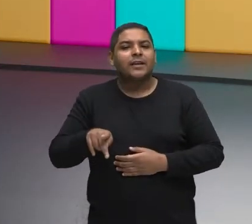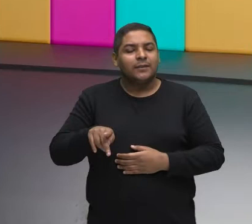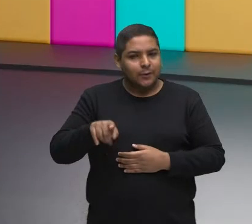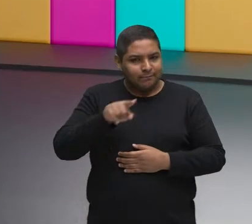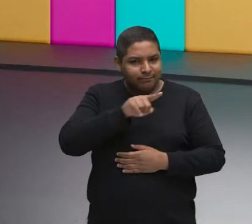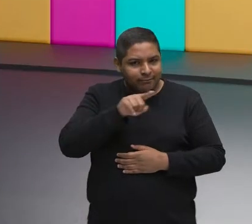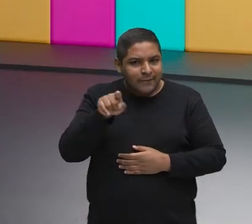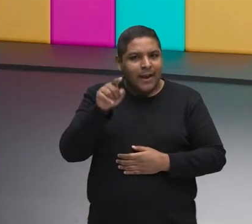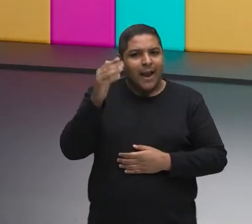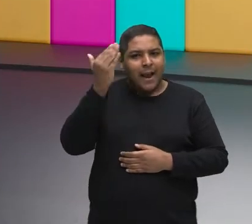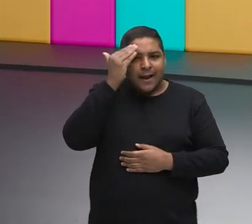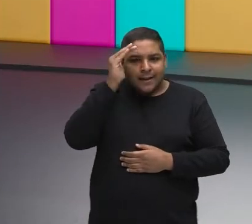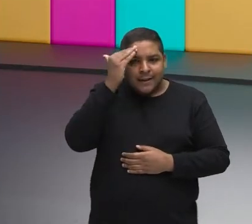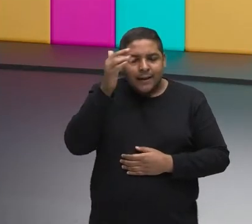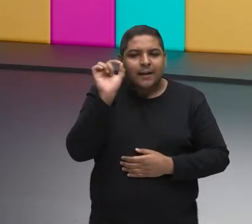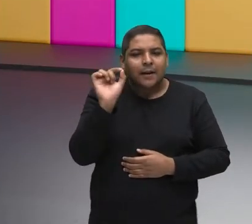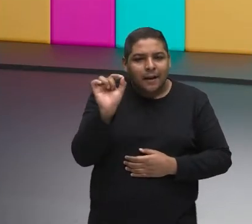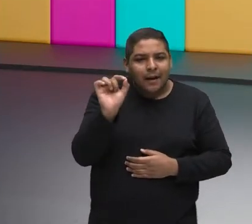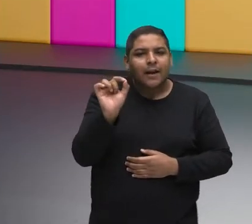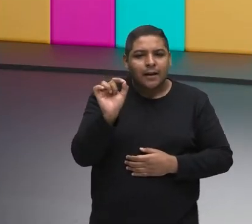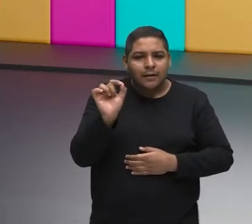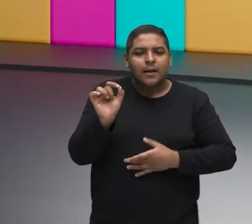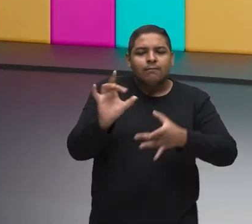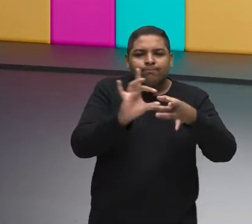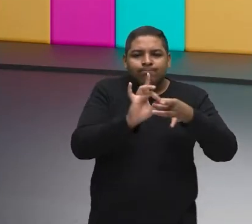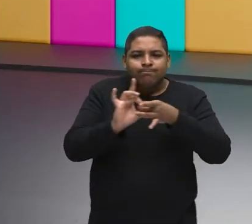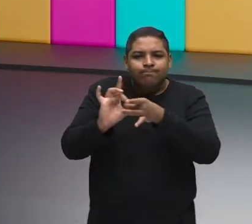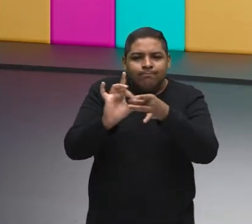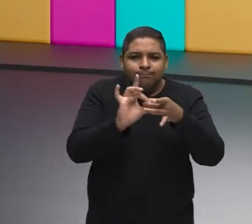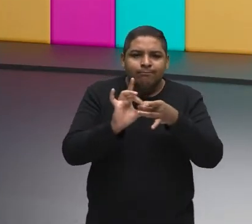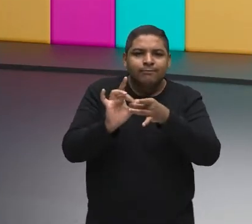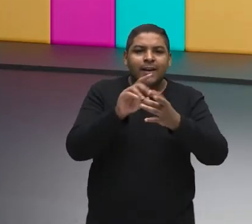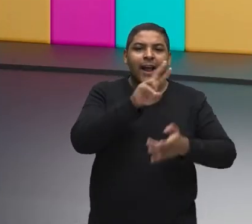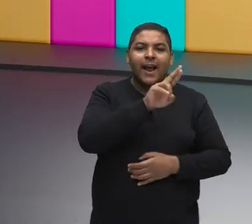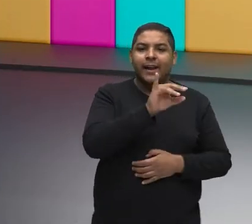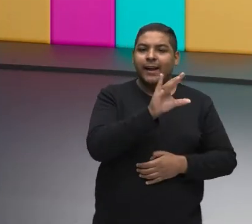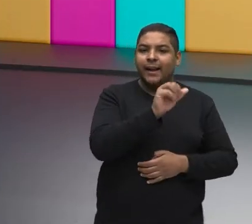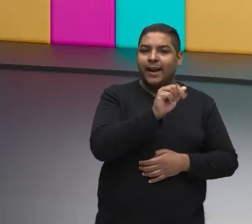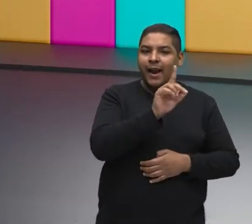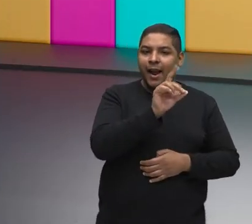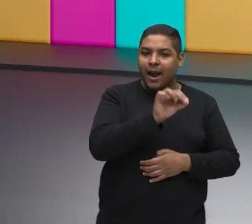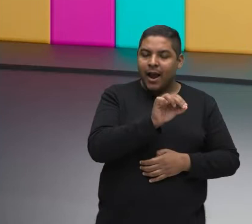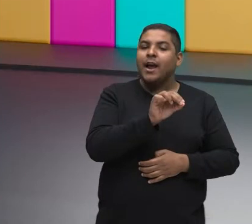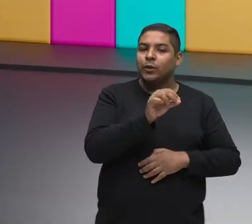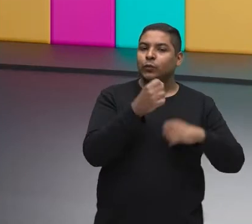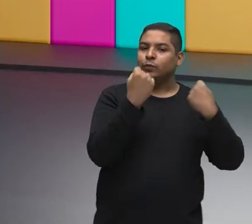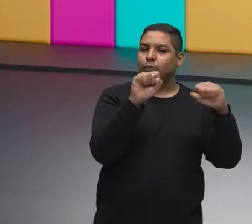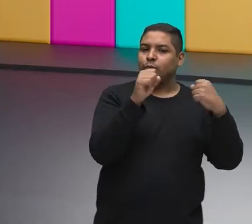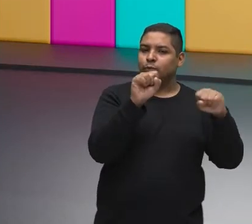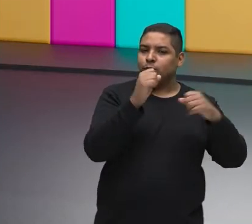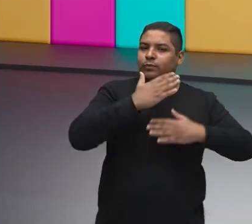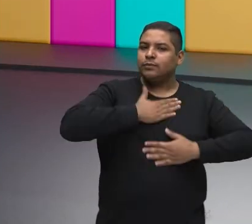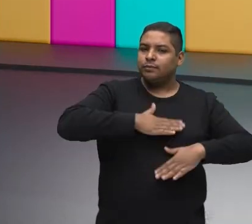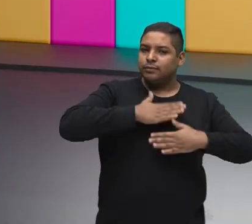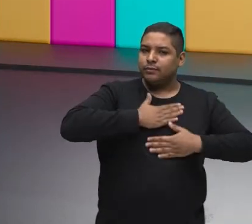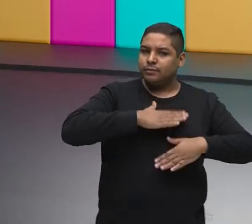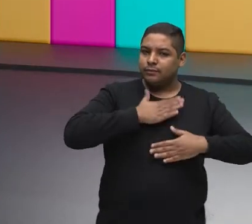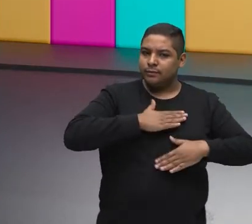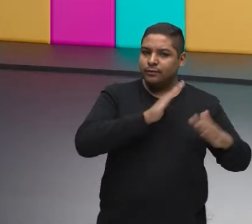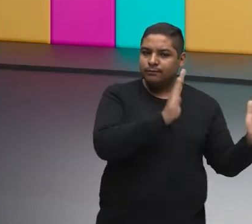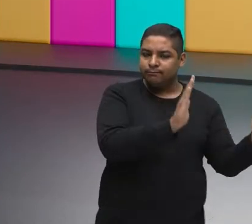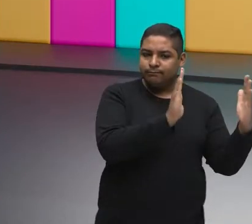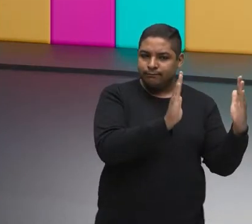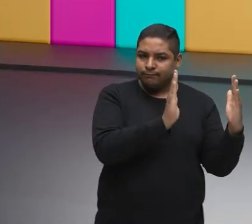notou esse conjunto, né? O professor Ricardo deu umas atividades para a gente relaxar, para a gente fazer um